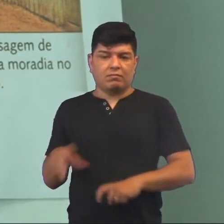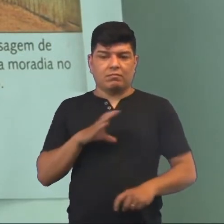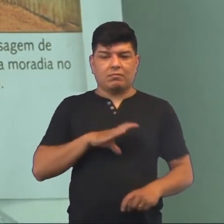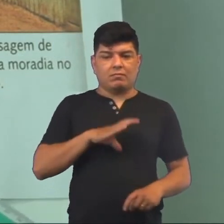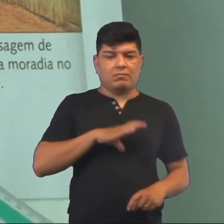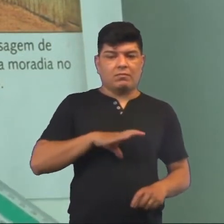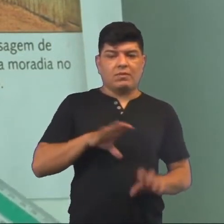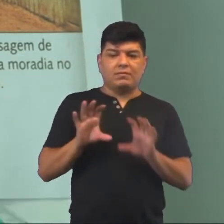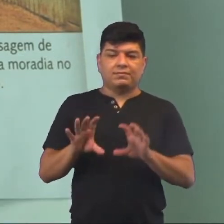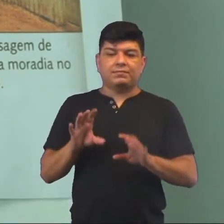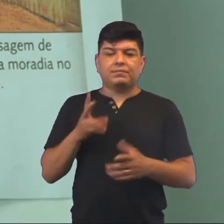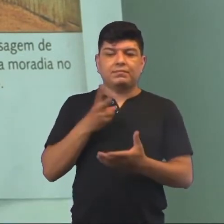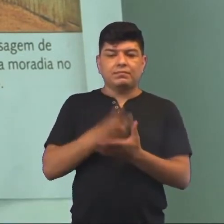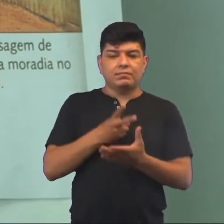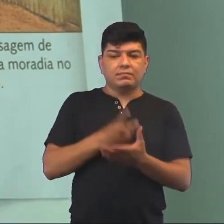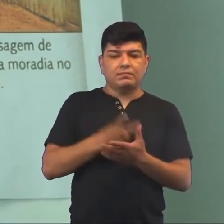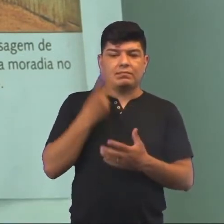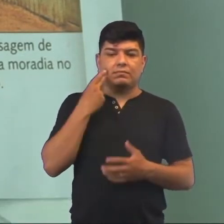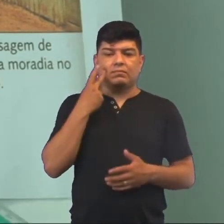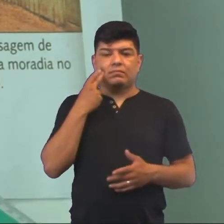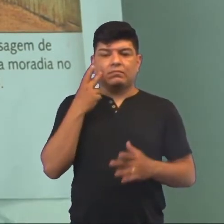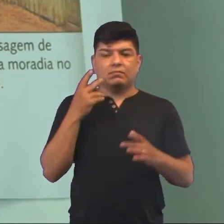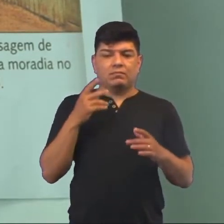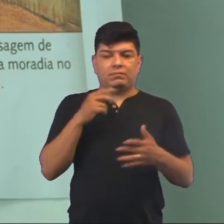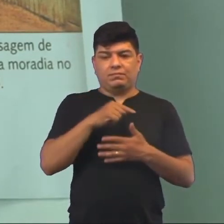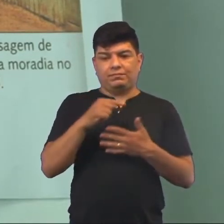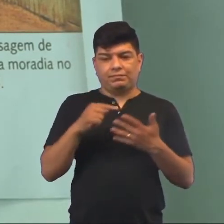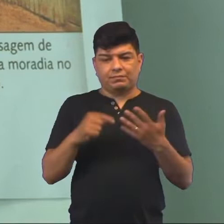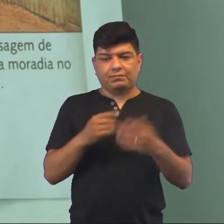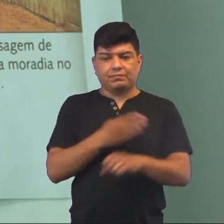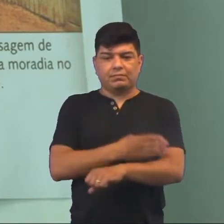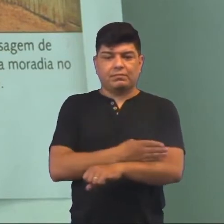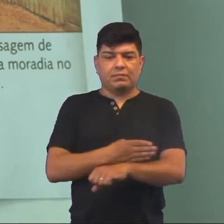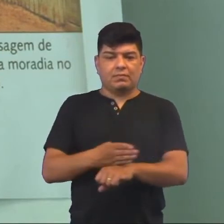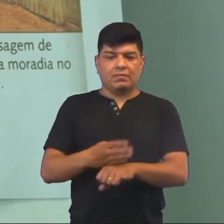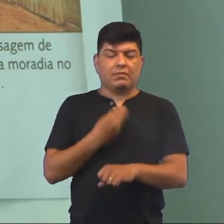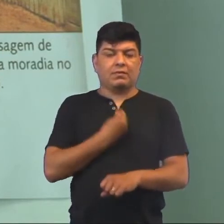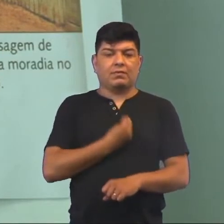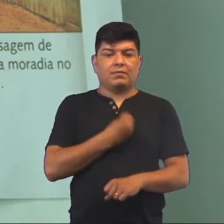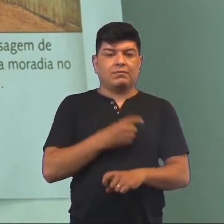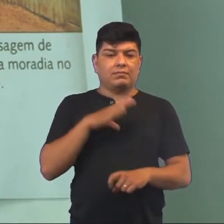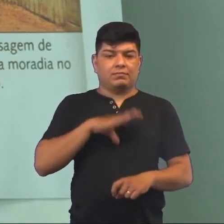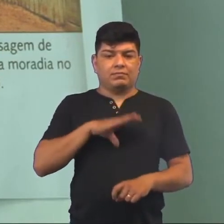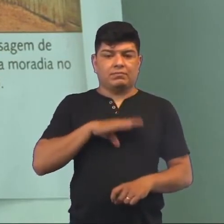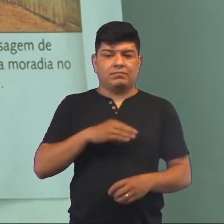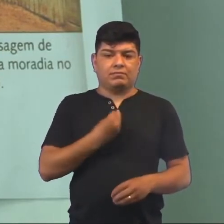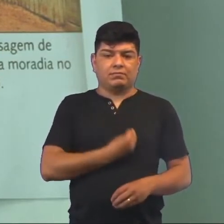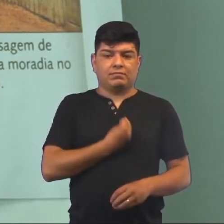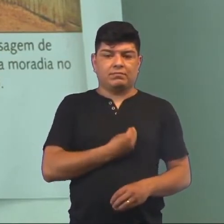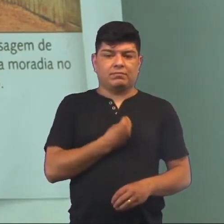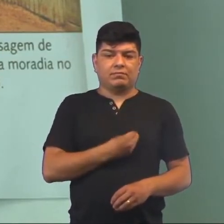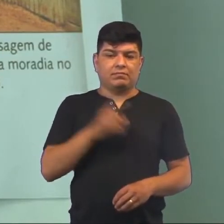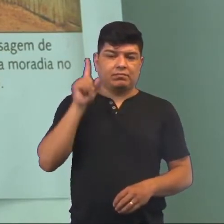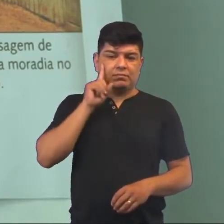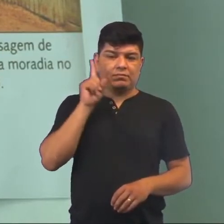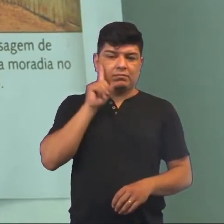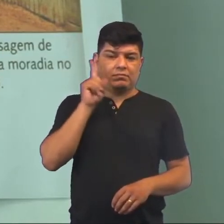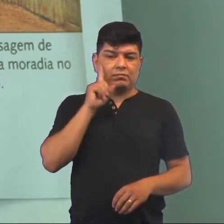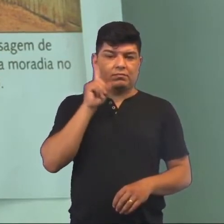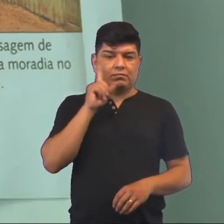urbano. Assim, é cada vez mais comum que elementos e costumes de modo de vida urbana estejam